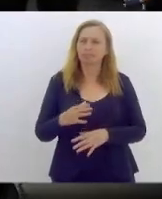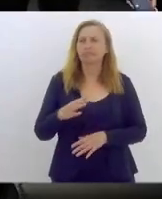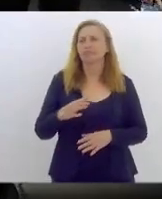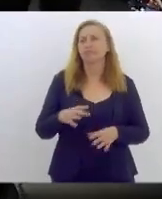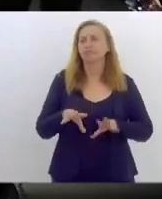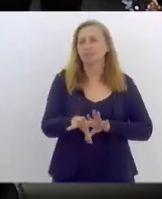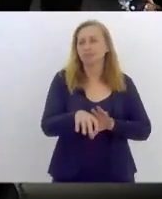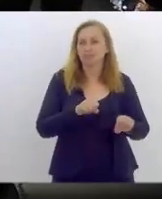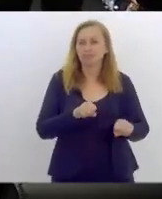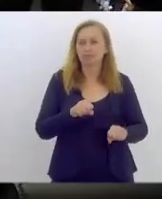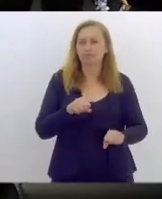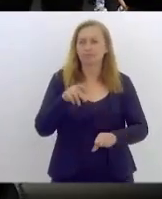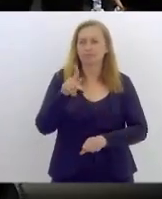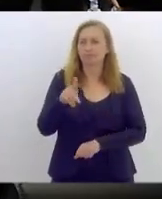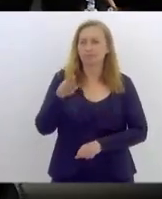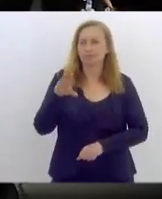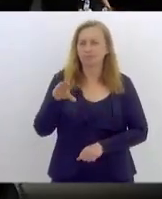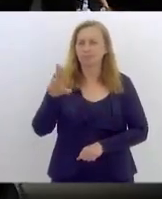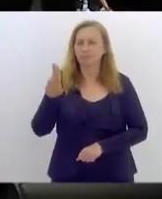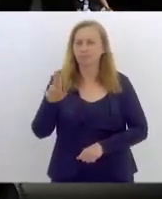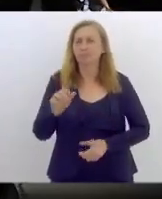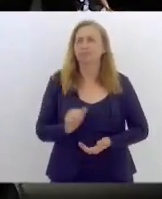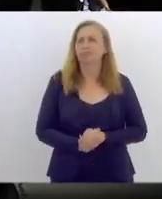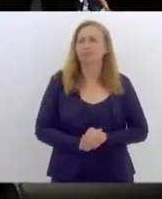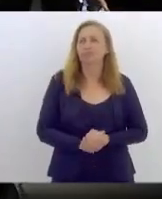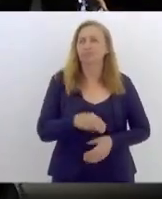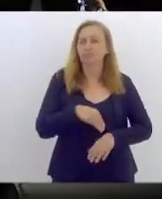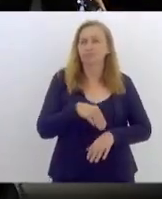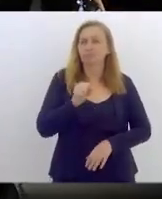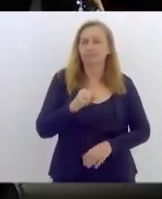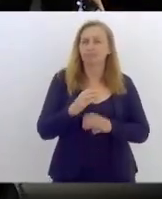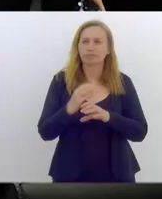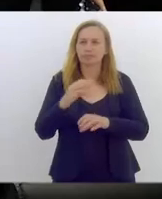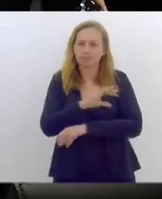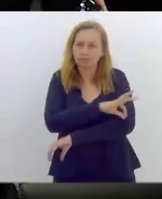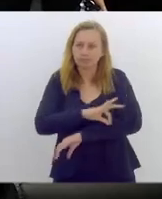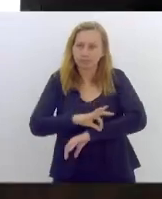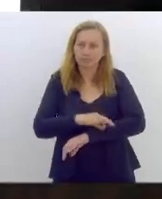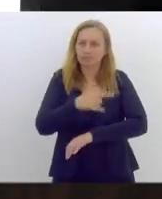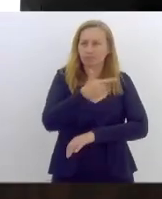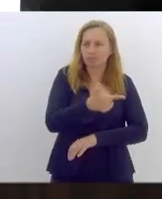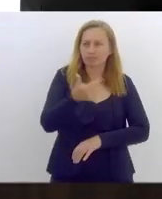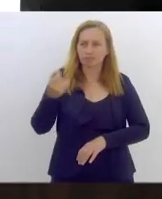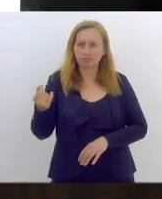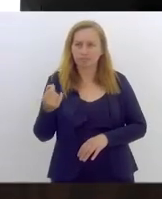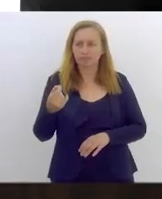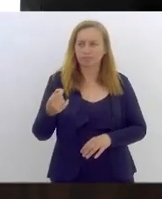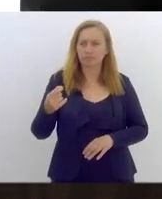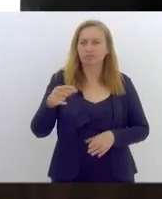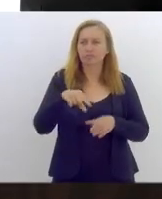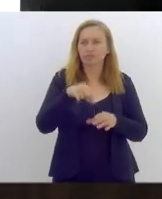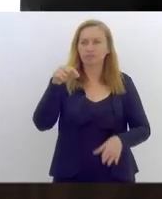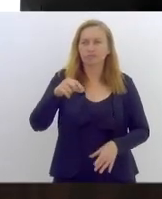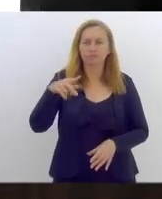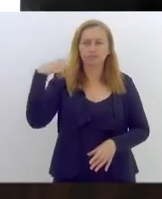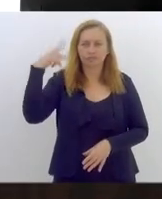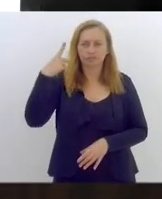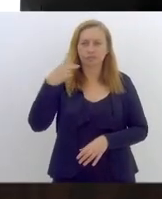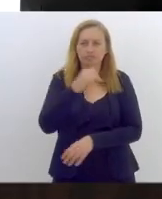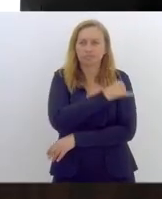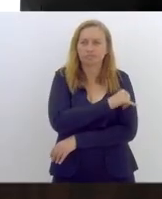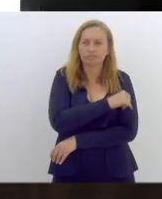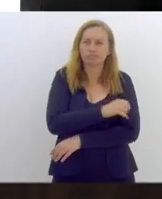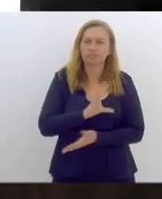PUC-Rio, onde também se tornou mestra em arquitetura. Em 2020, foi eleita vereadora do Rio de Janeiro e, desde então,